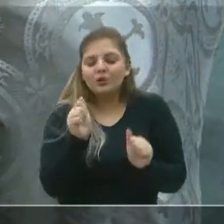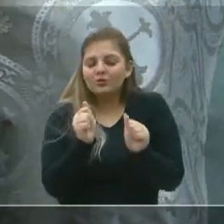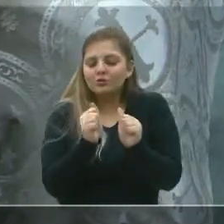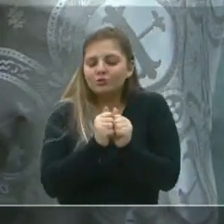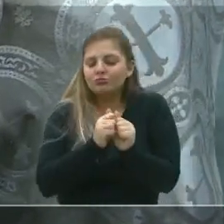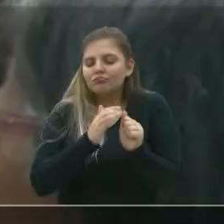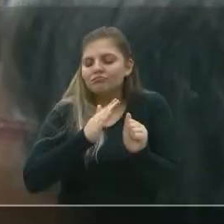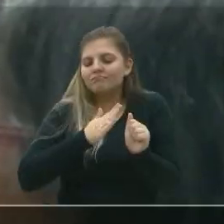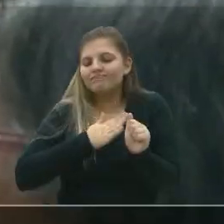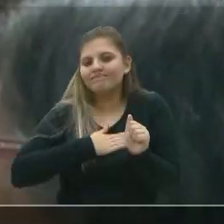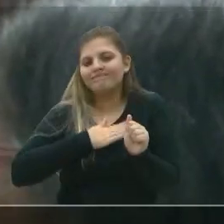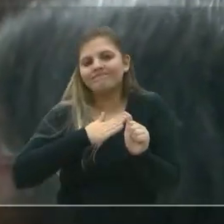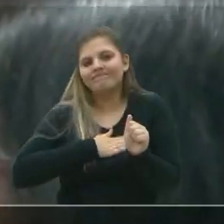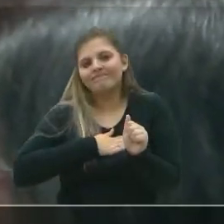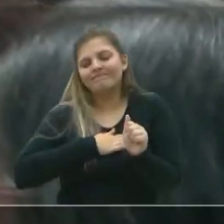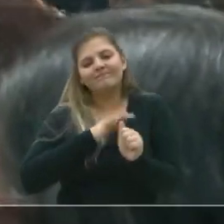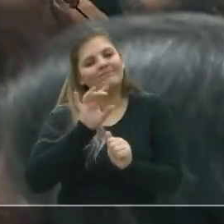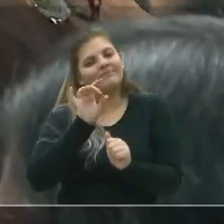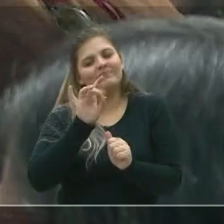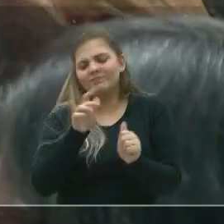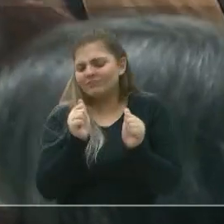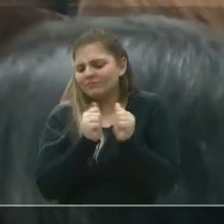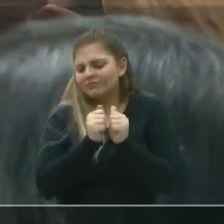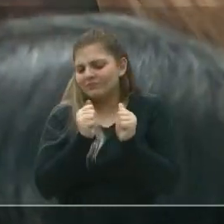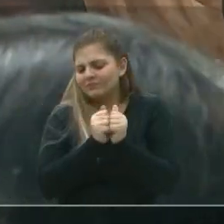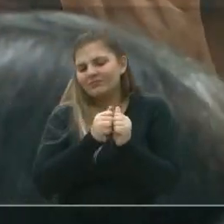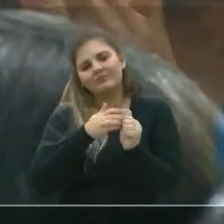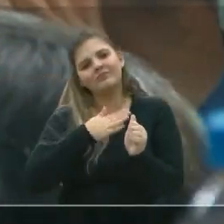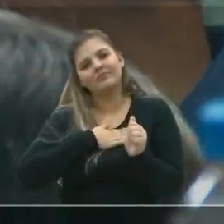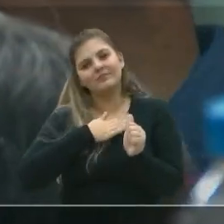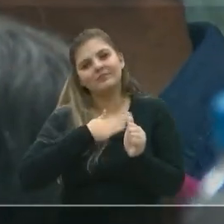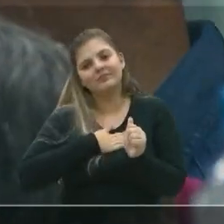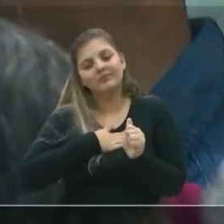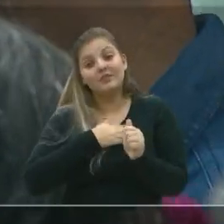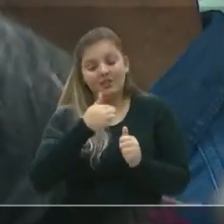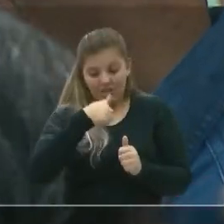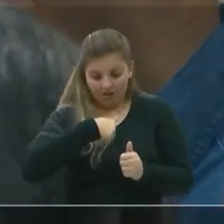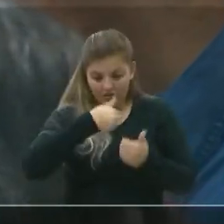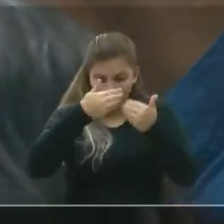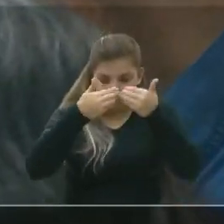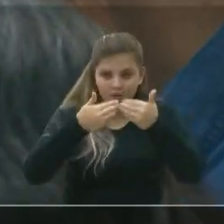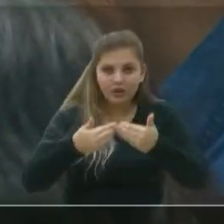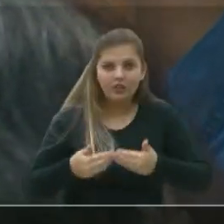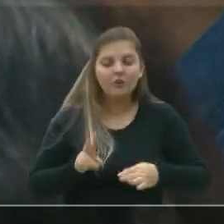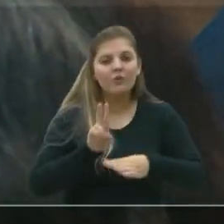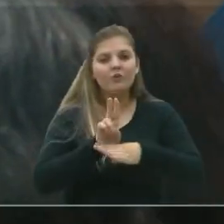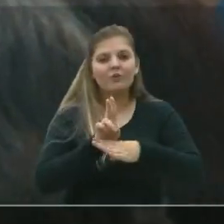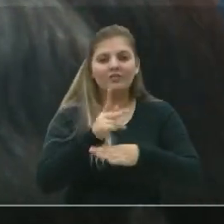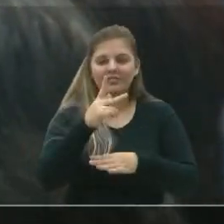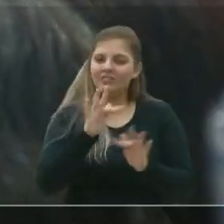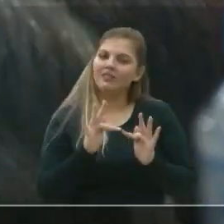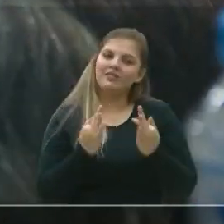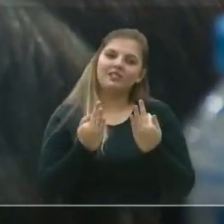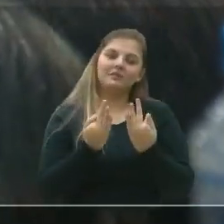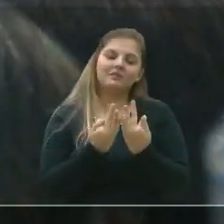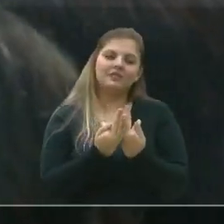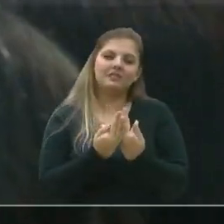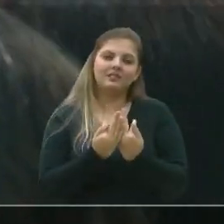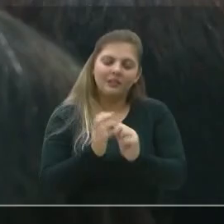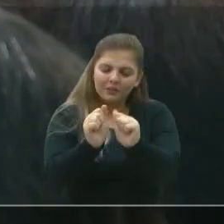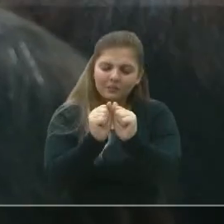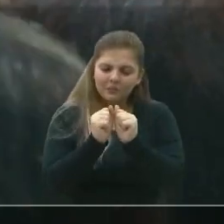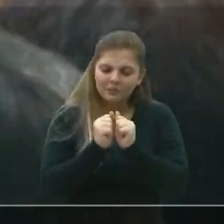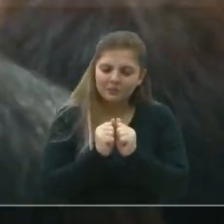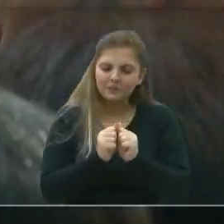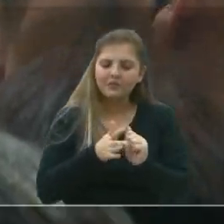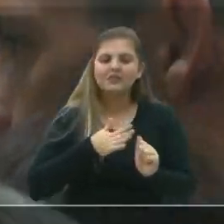comigo. Só fica comigo. E eu cuido da tua família. Toma posse,